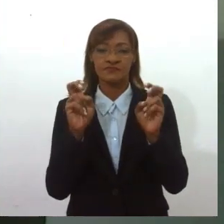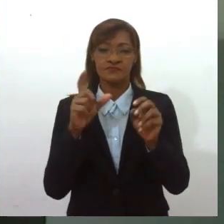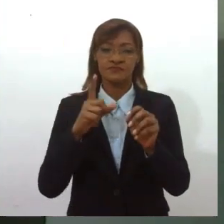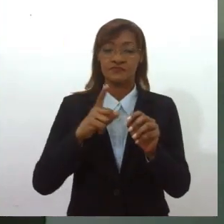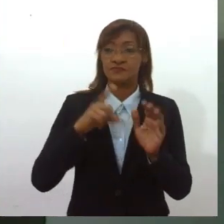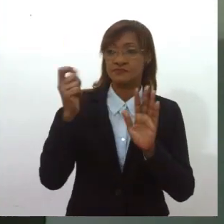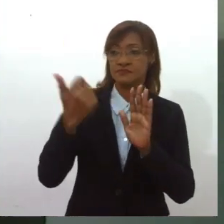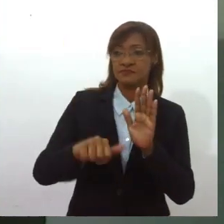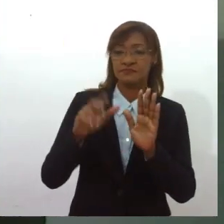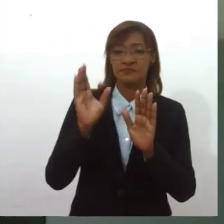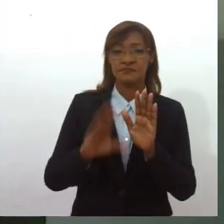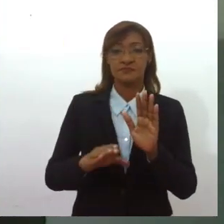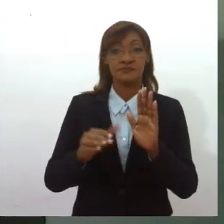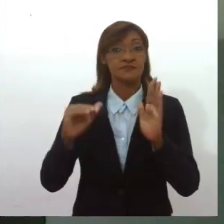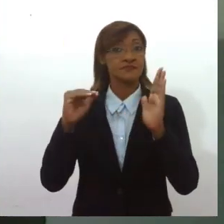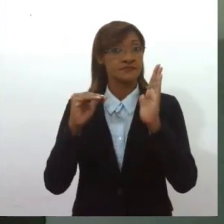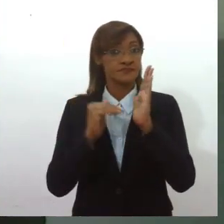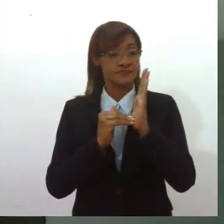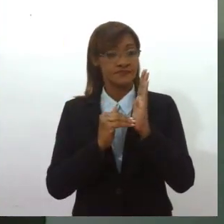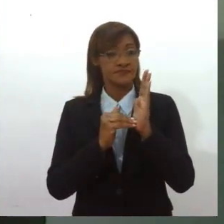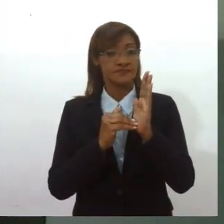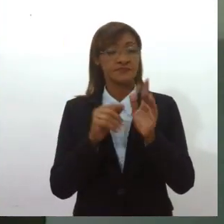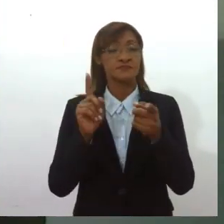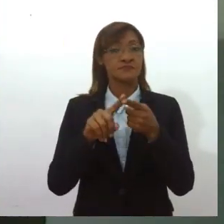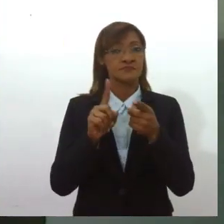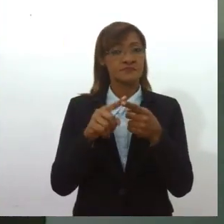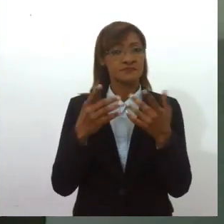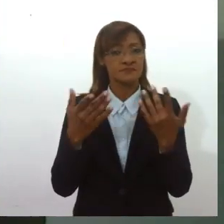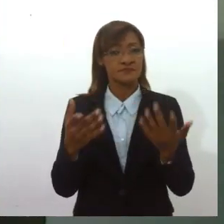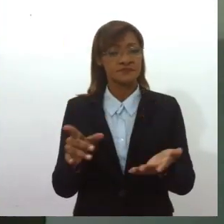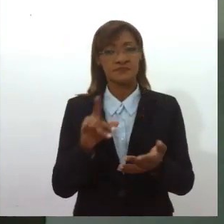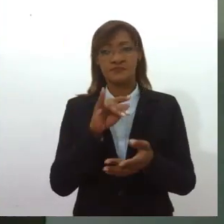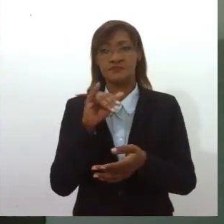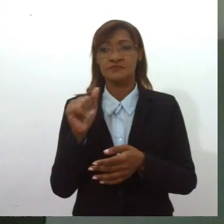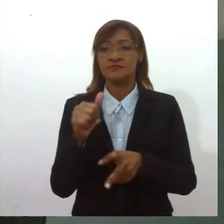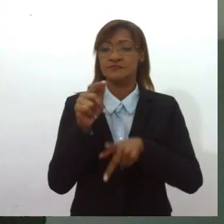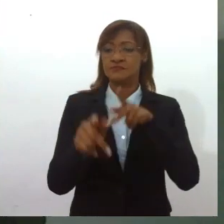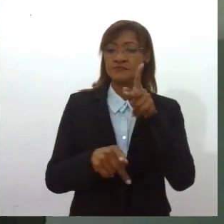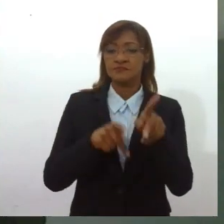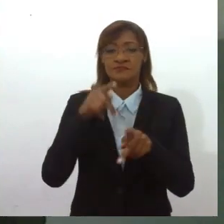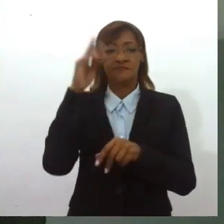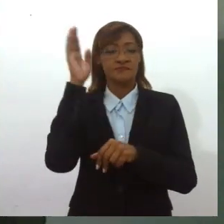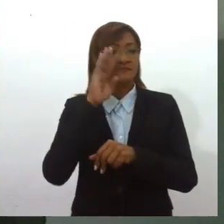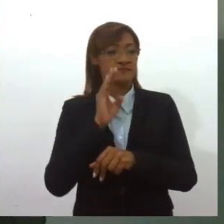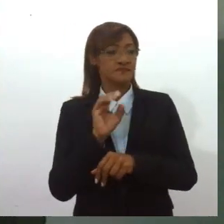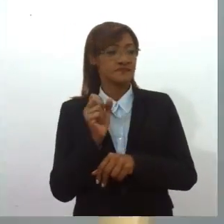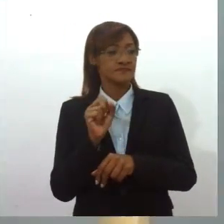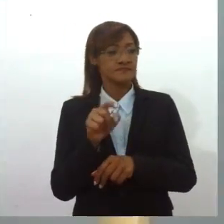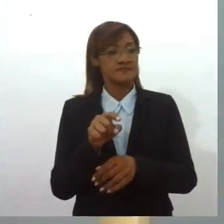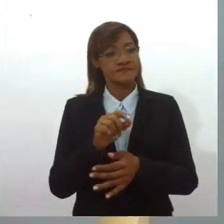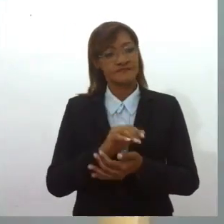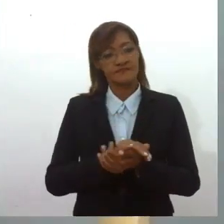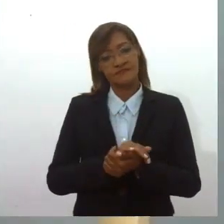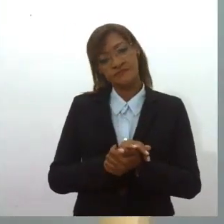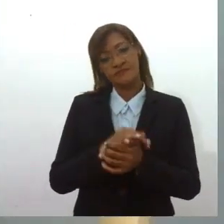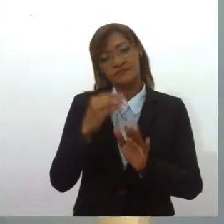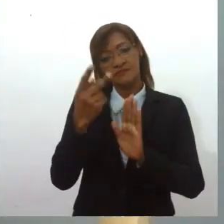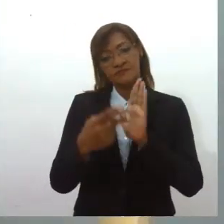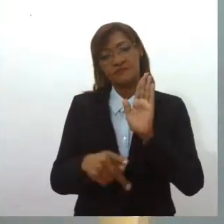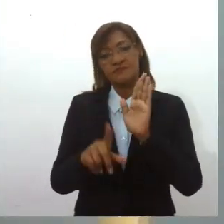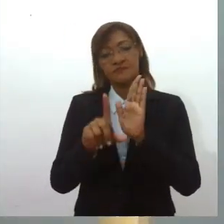Congresso Nacional e que repercutem aí no dia a dia da população brasileira e sergipana o projeto de